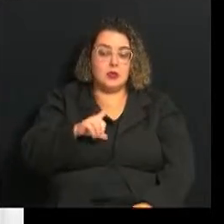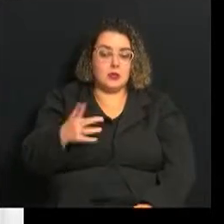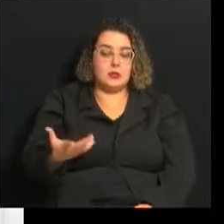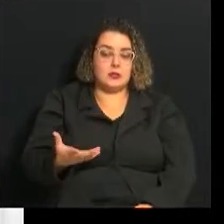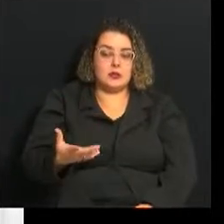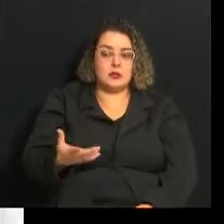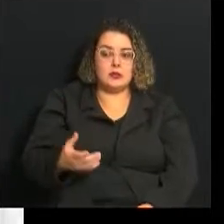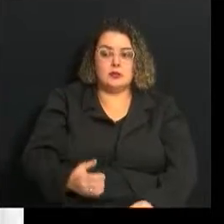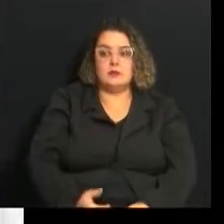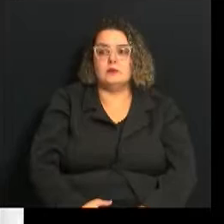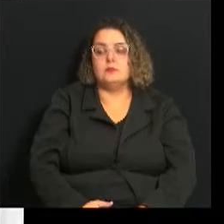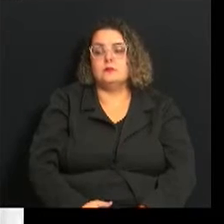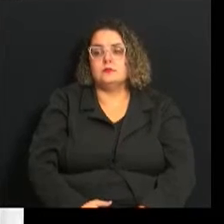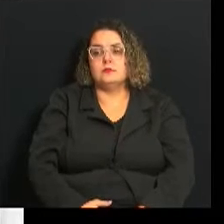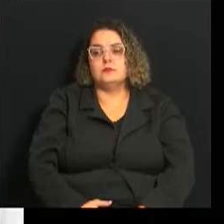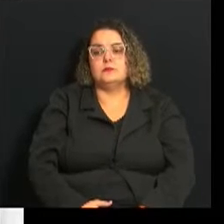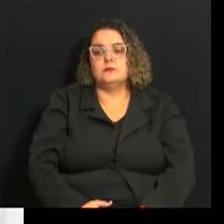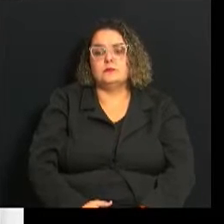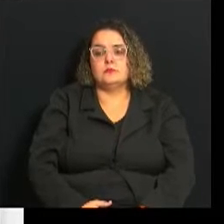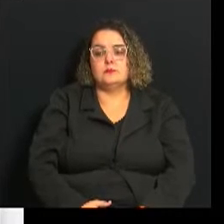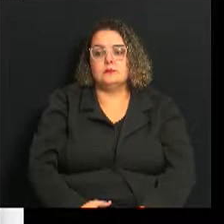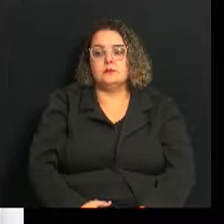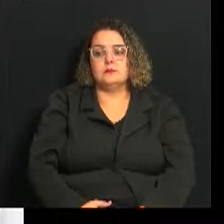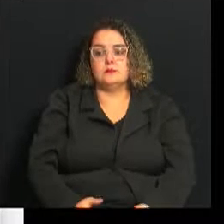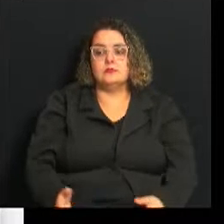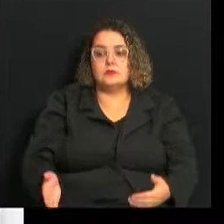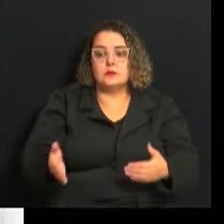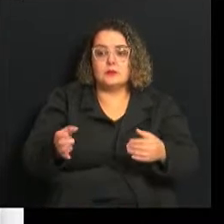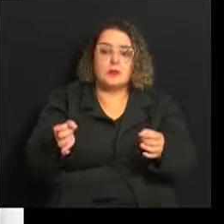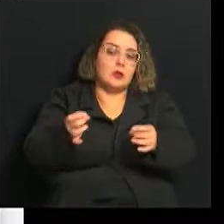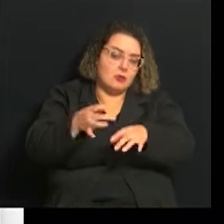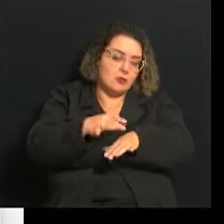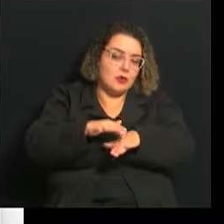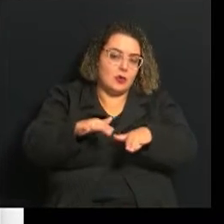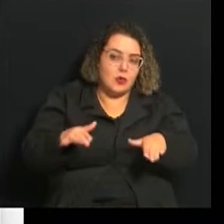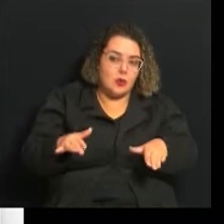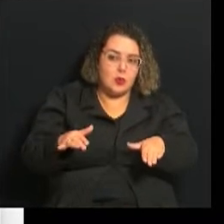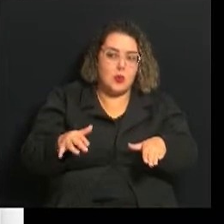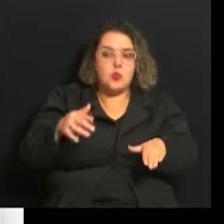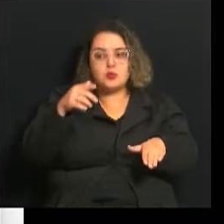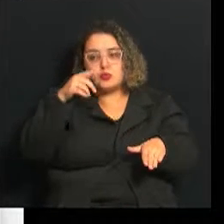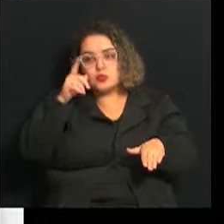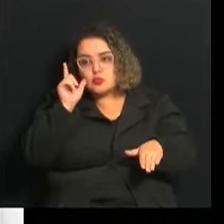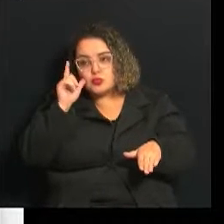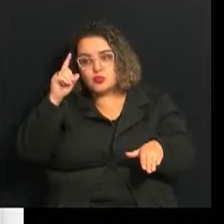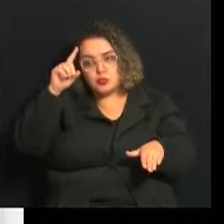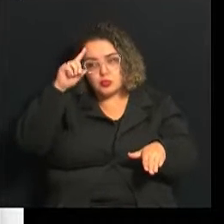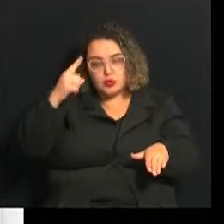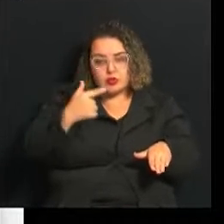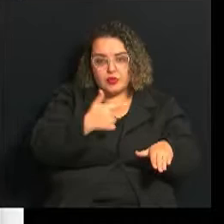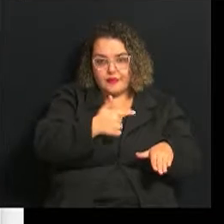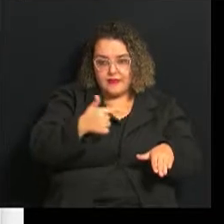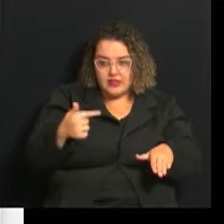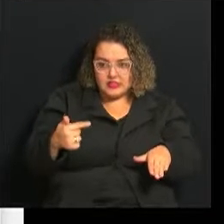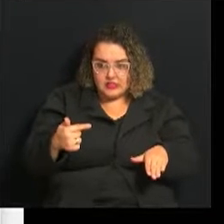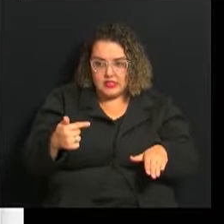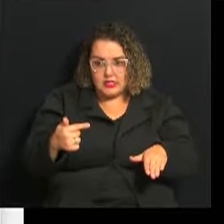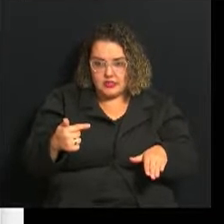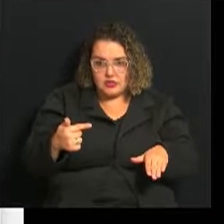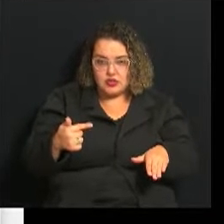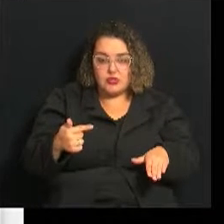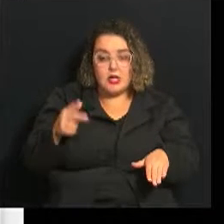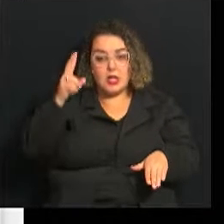situação que foi fechada no dia de ontem, dia 27,